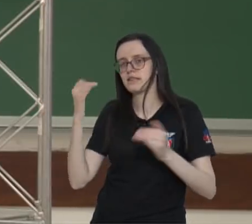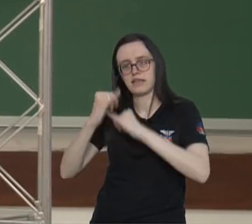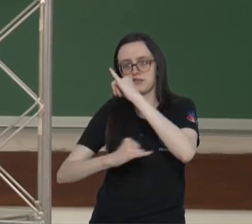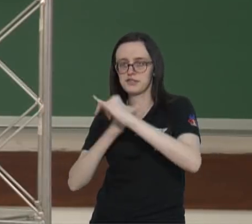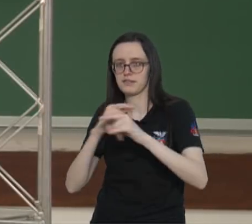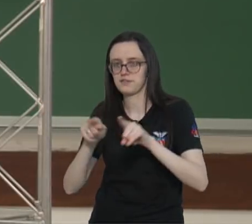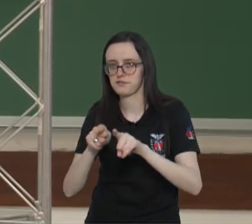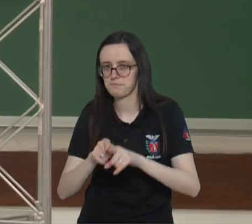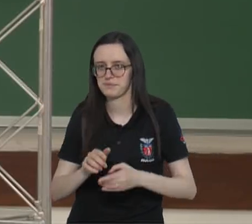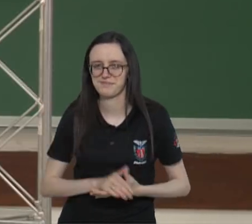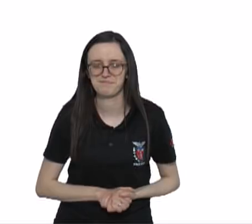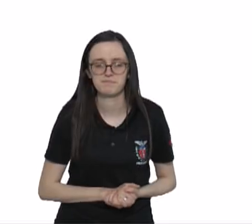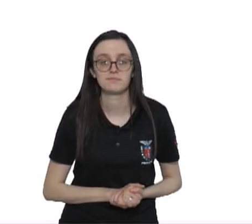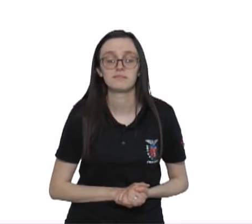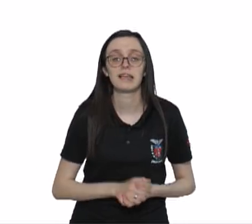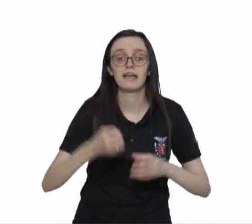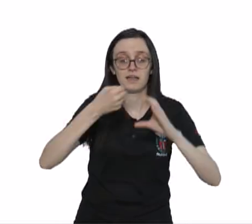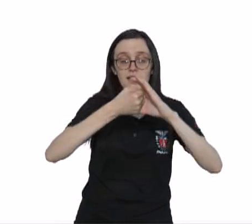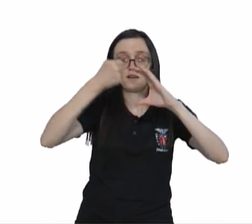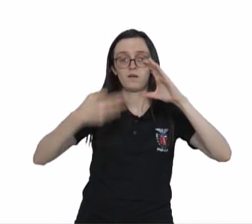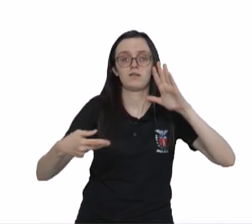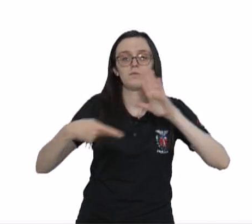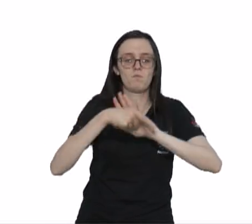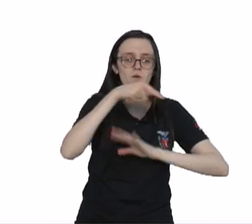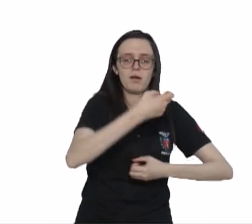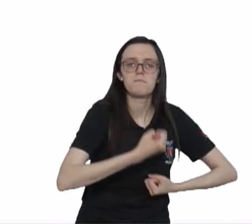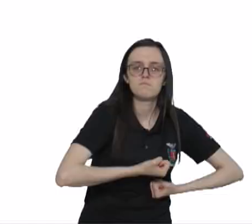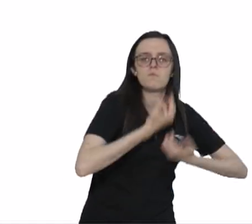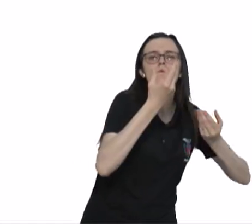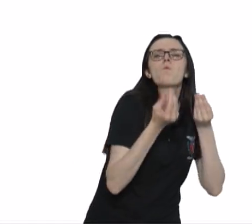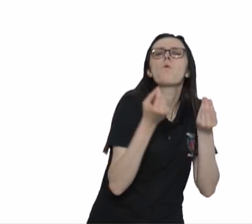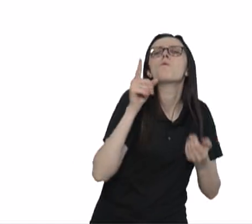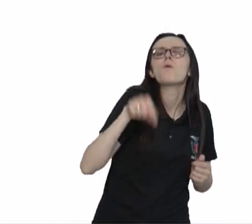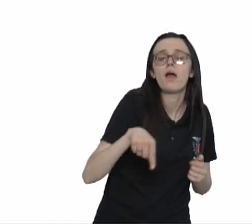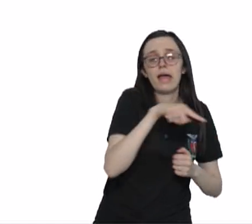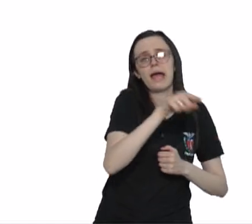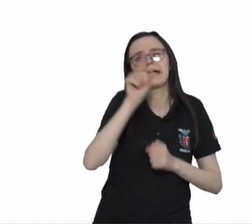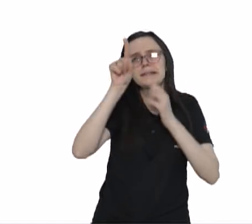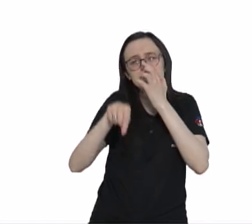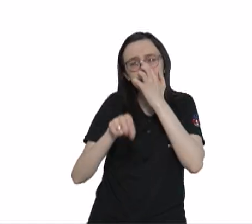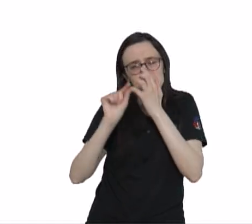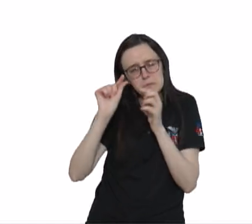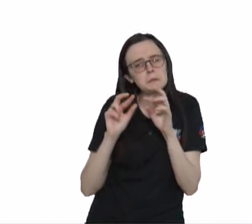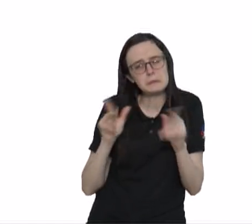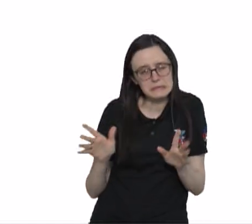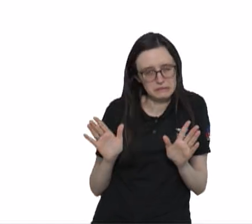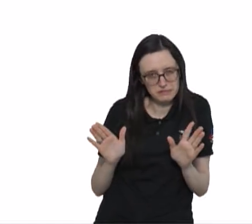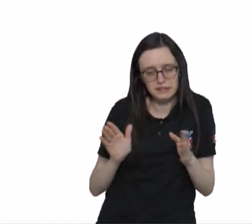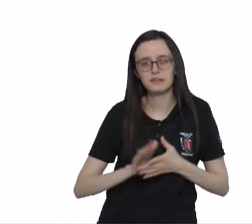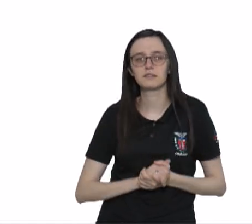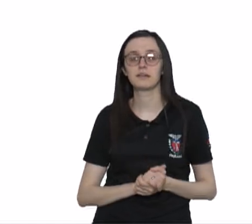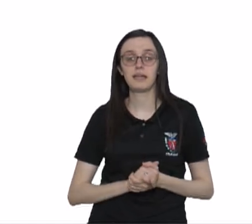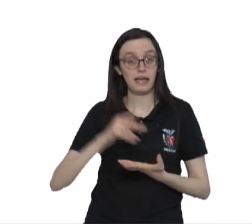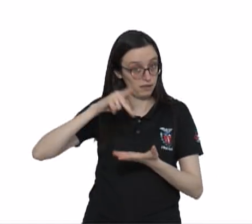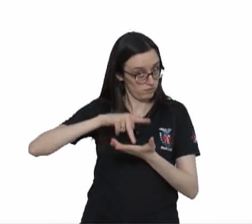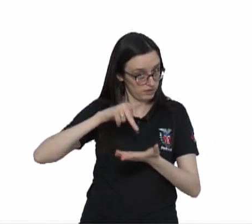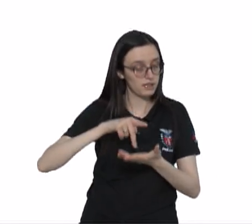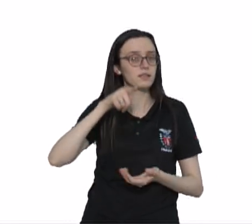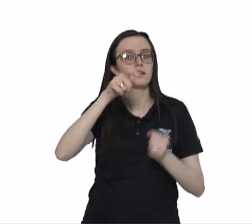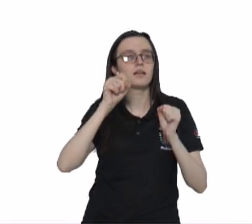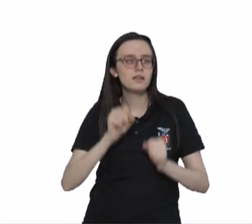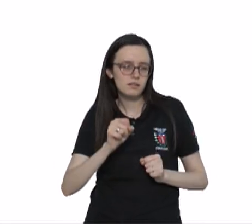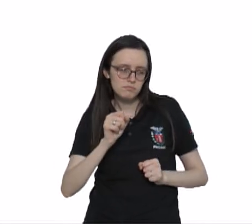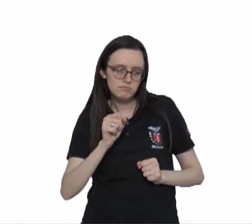da internet. As características do classificado poético são um pouquinho diferentes, né? Na verdade, você usa